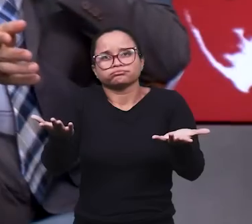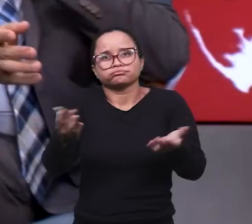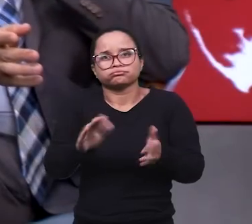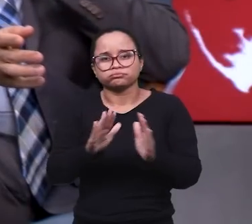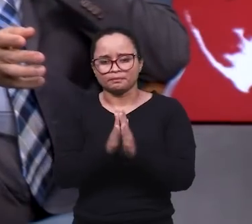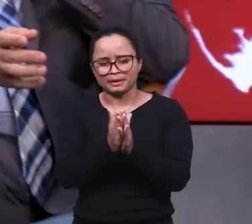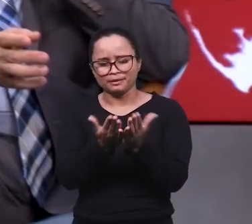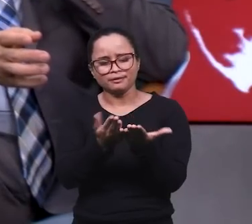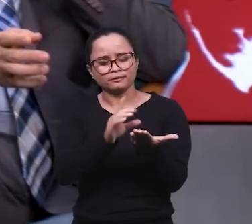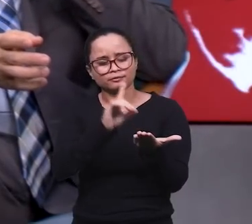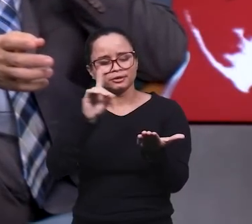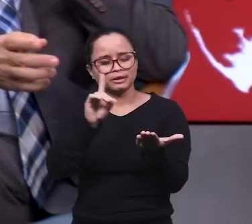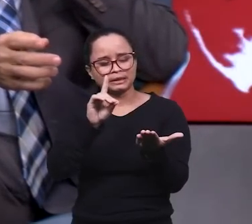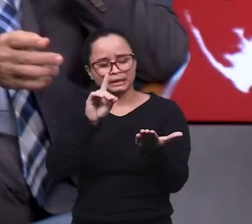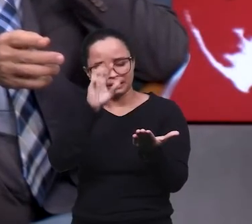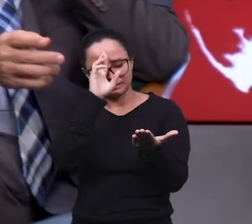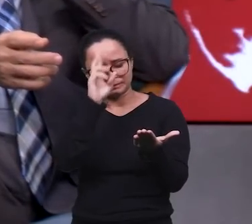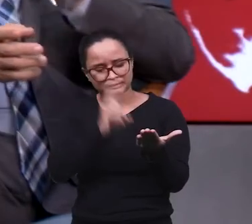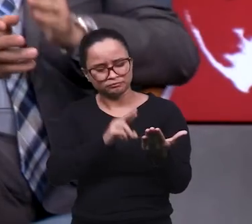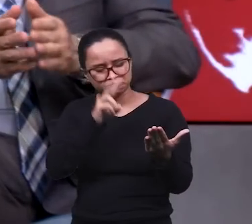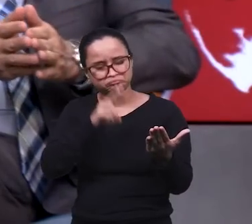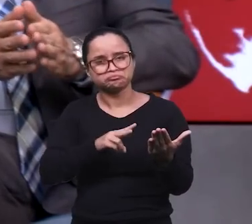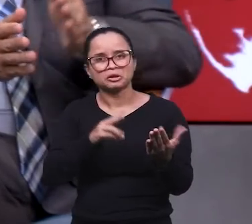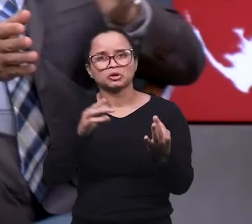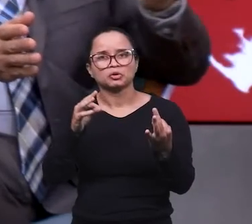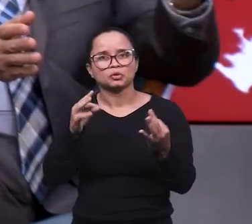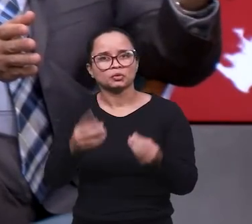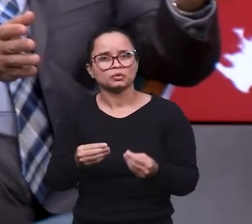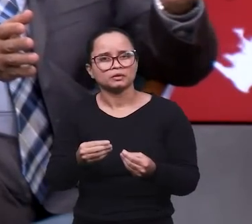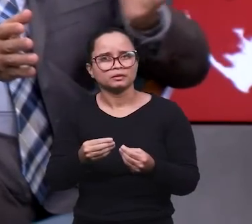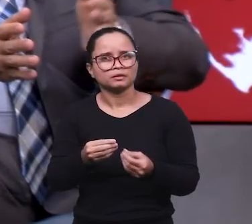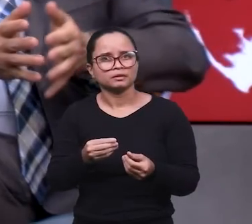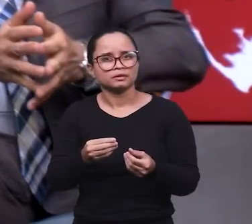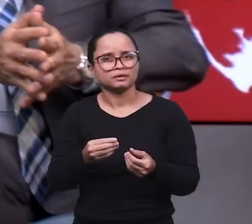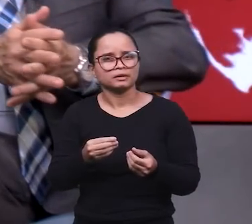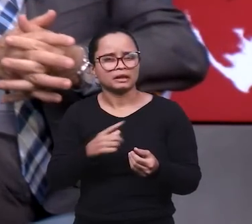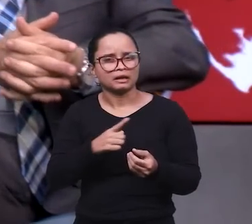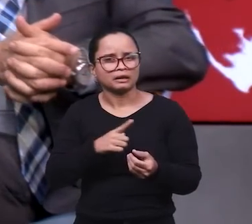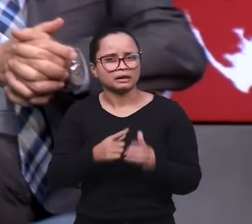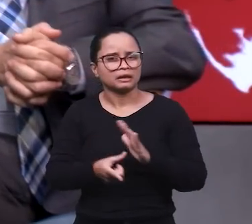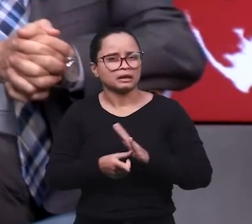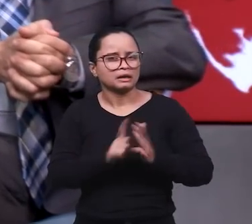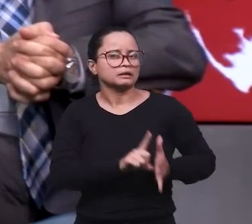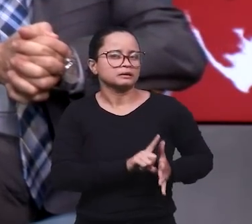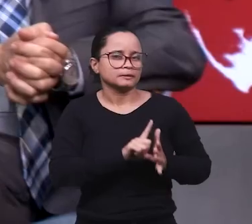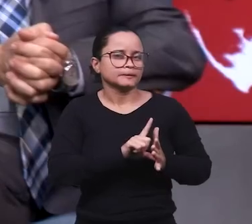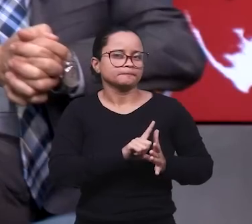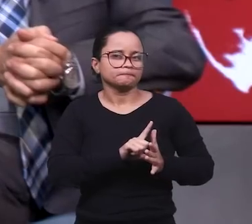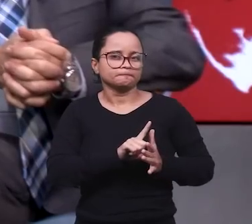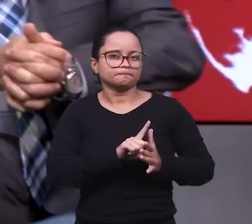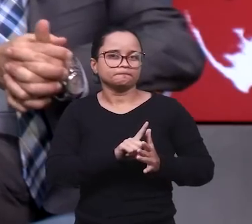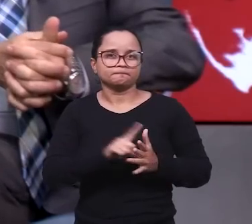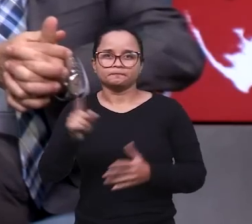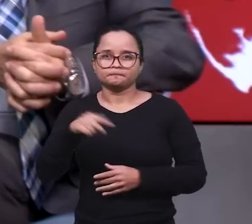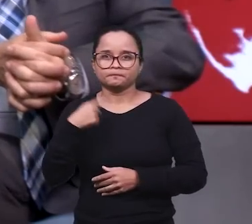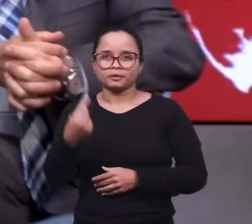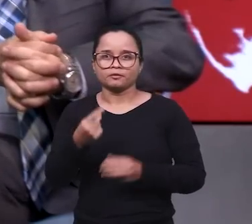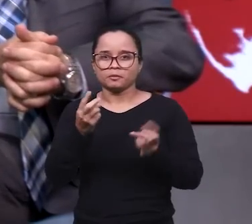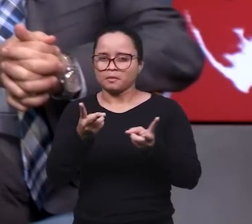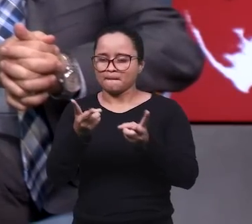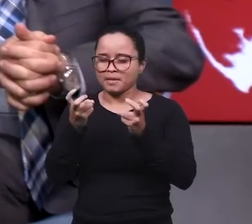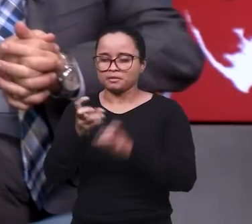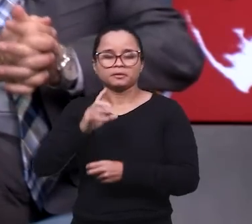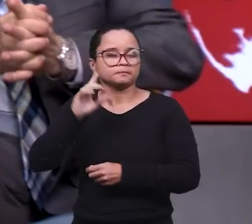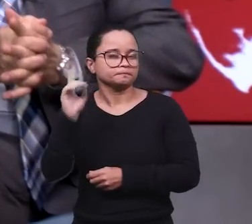que é essa palavra da letra? Será que ele está se referindo a tudo aquilo que veio antes? E nós vamos ver que